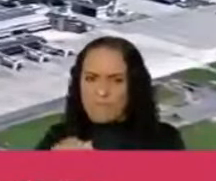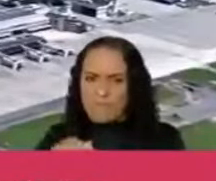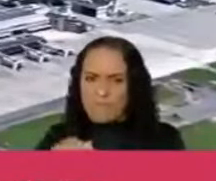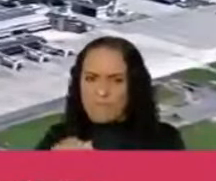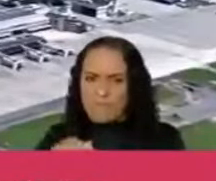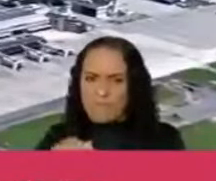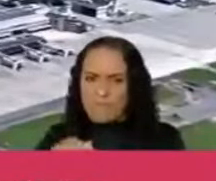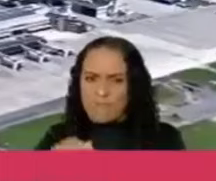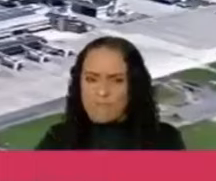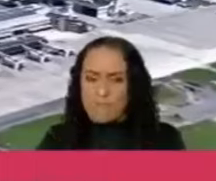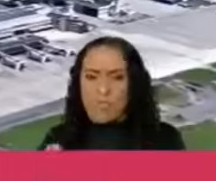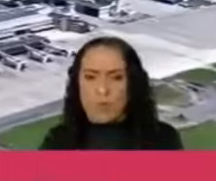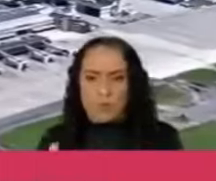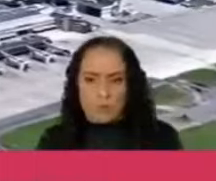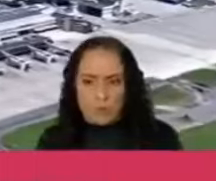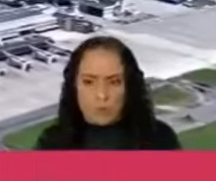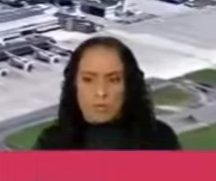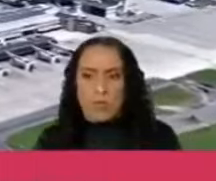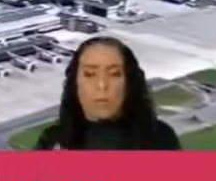Vamos ver aqui, tá?